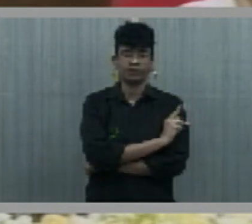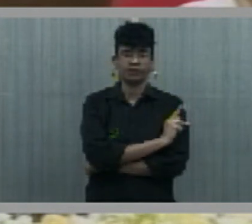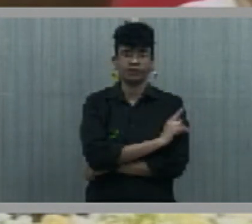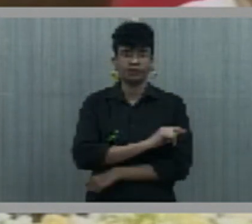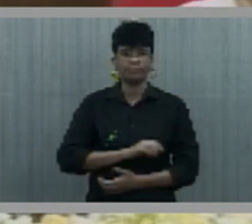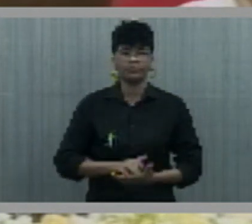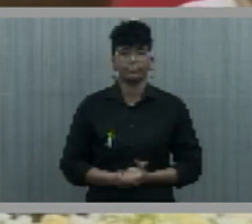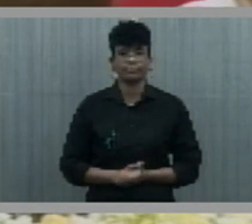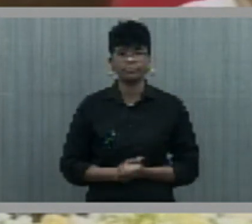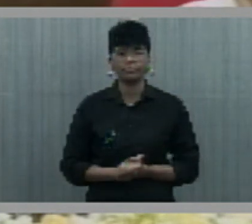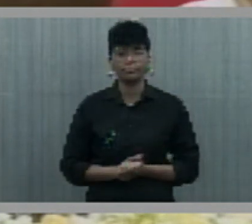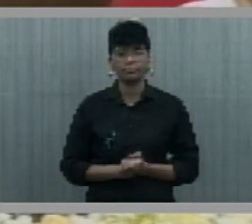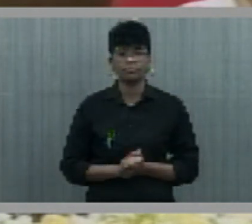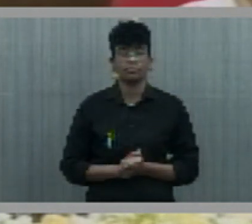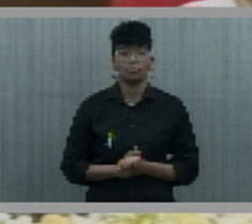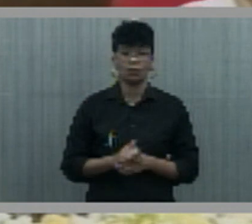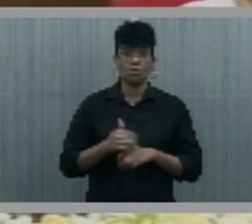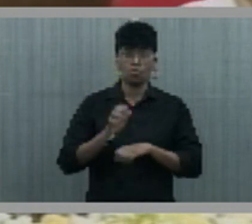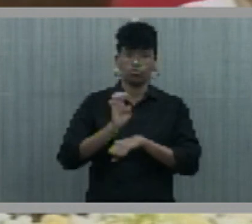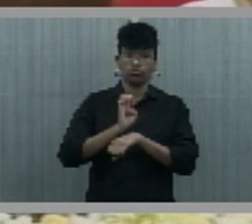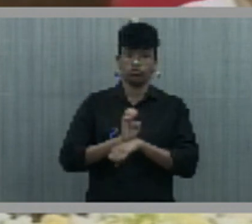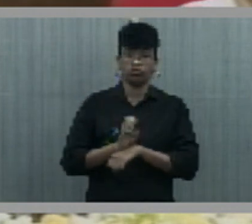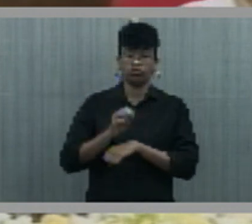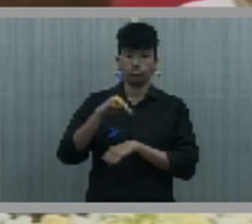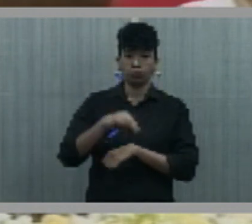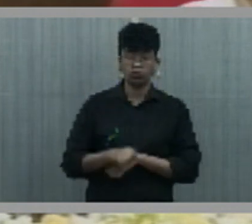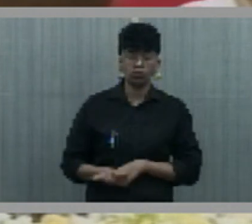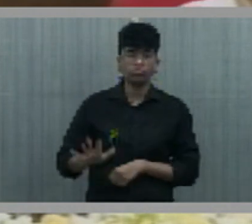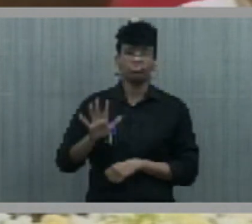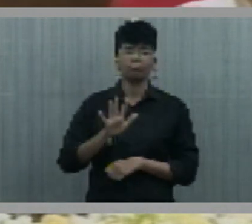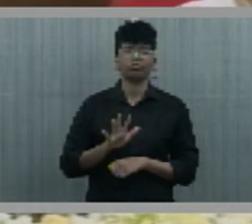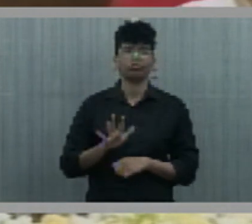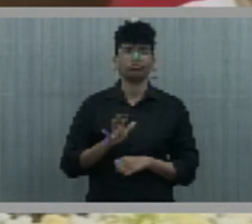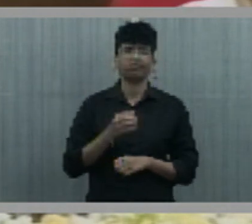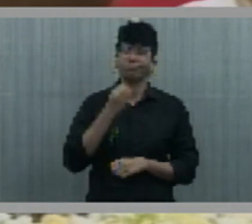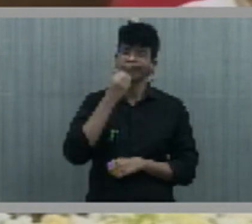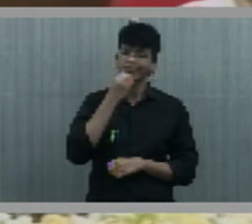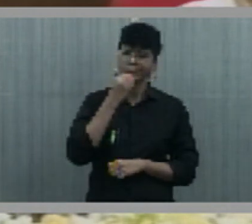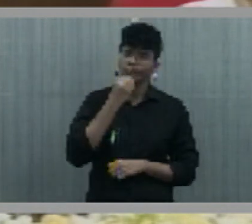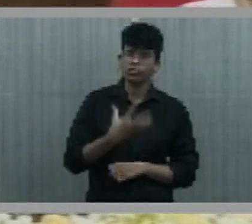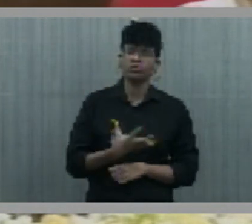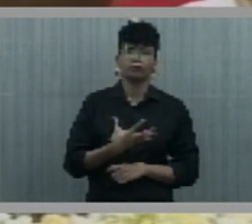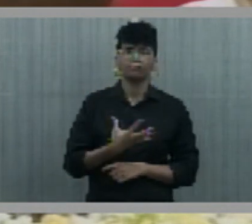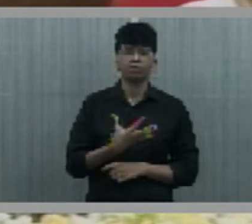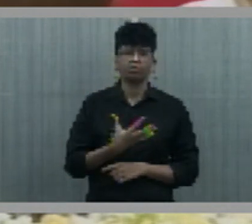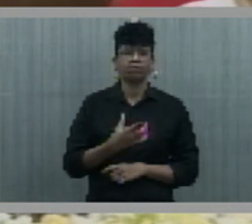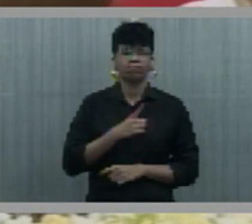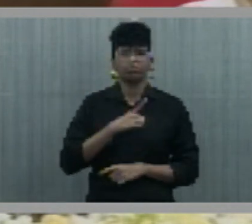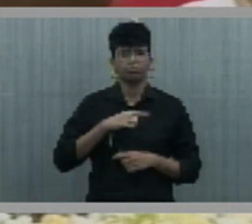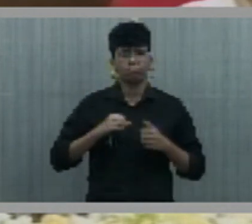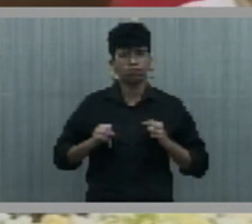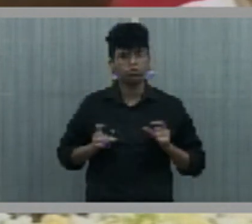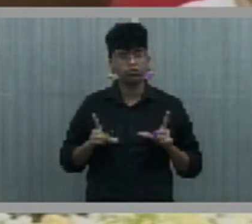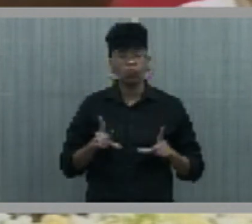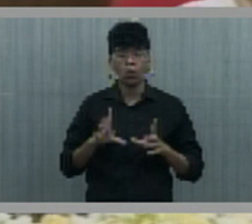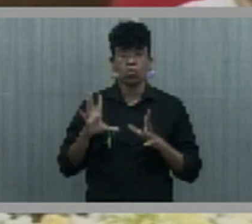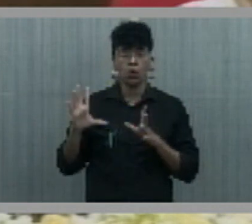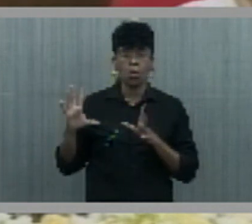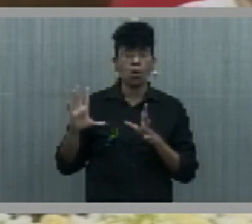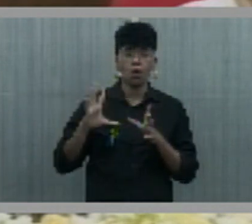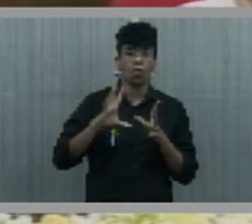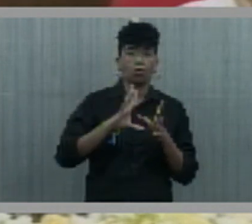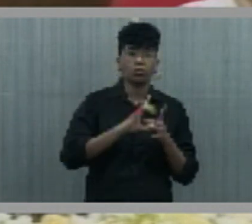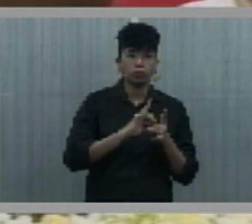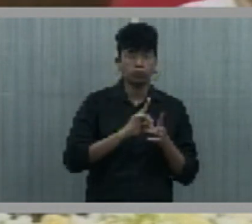que é um estado nordestino. E que bom receber esse título nesse contexto em